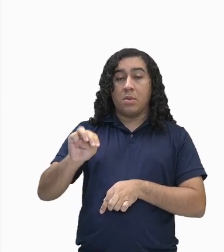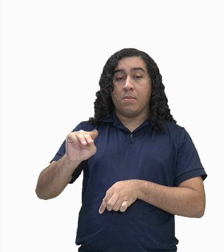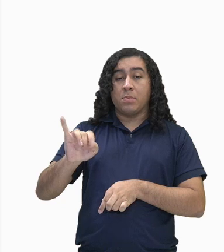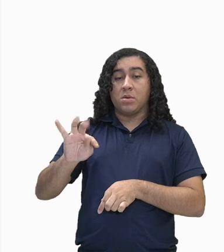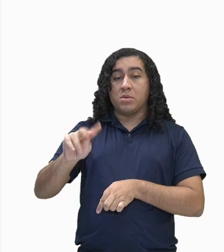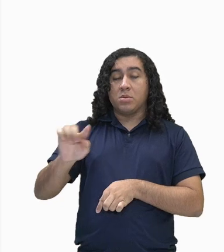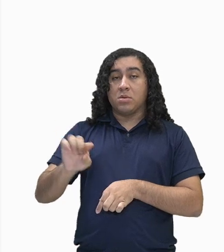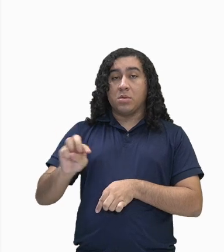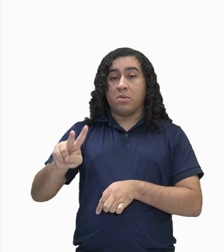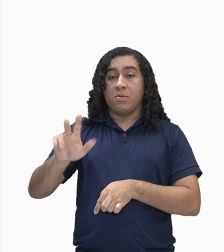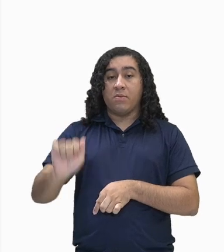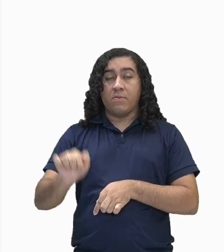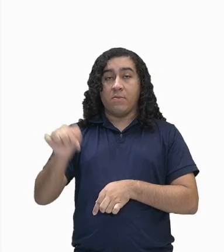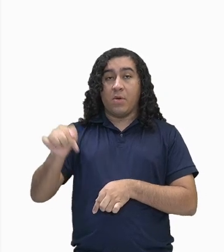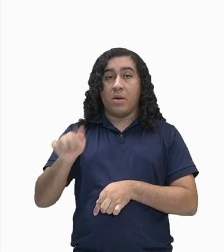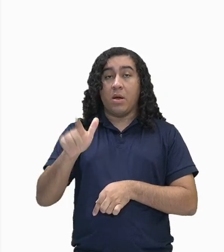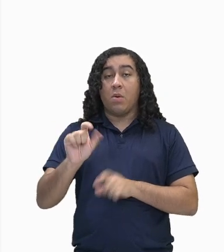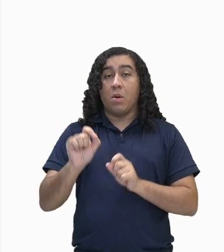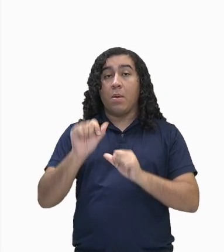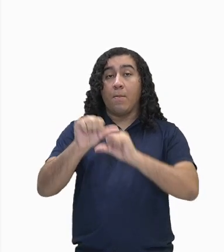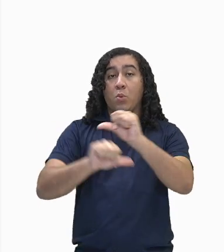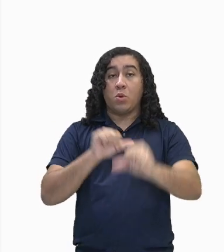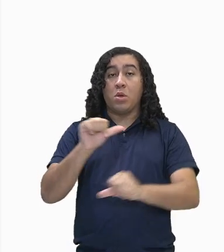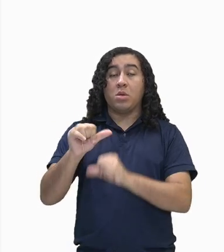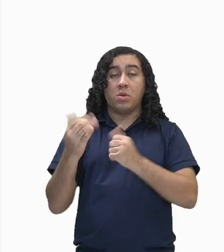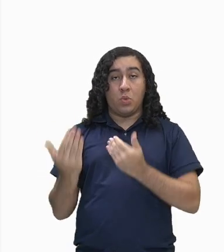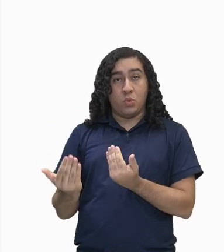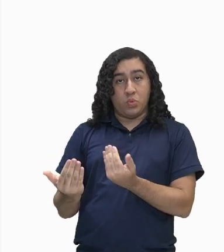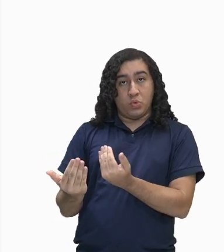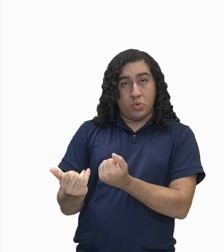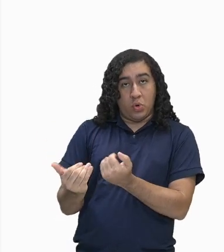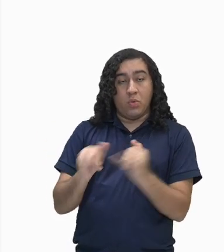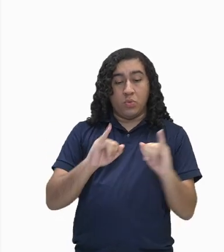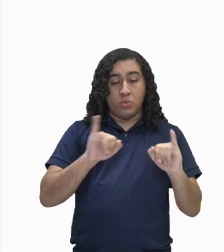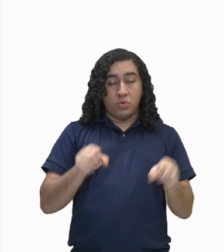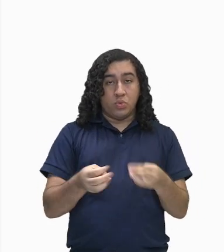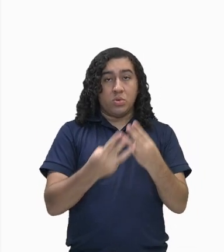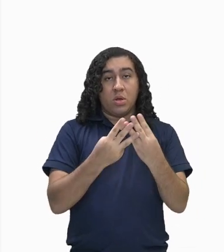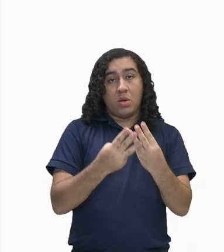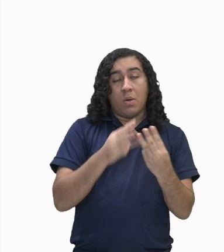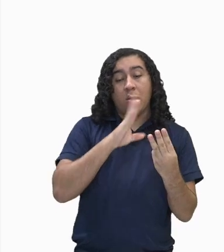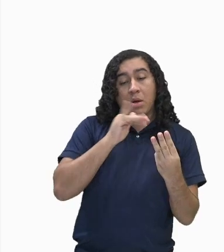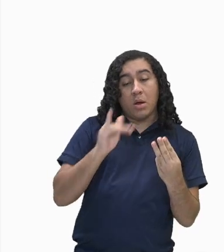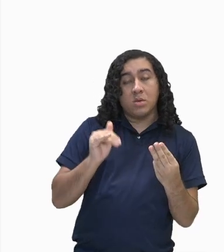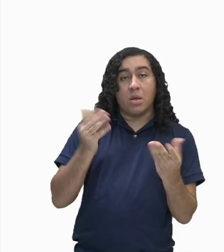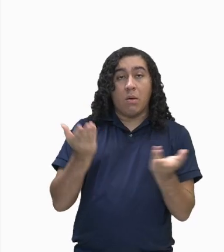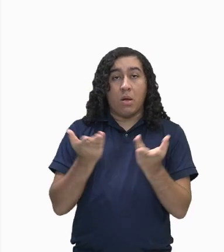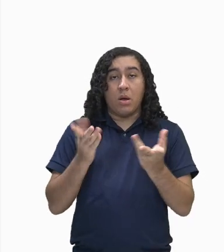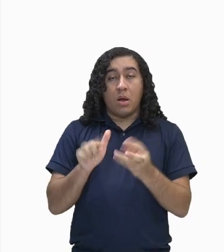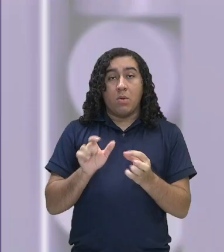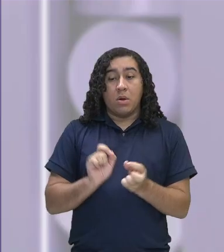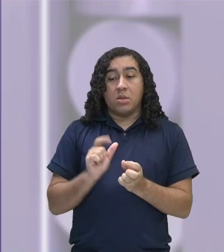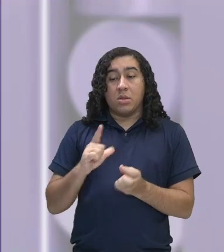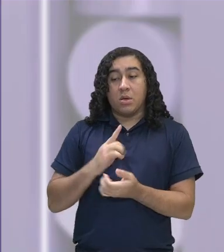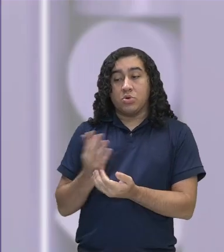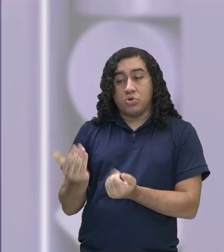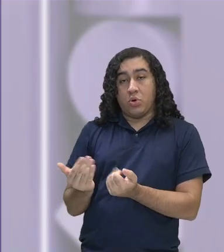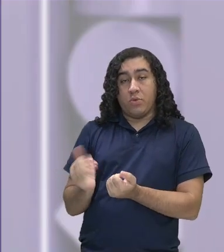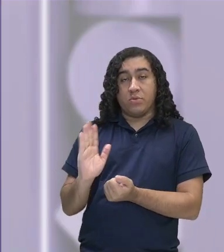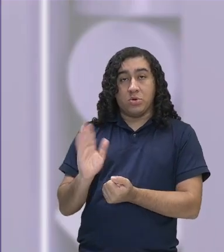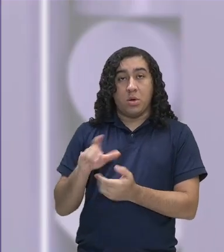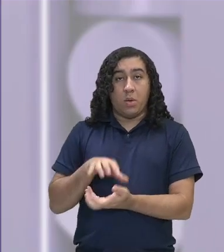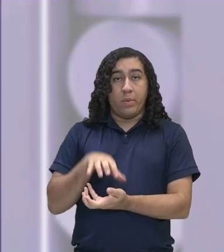essa mudança no judaísmo quando o jovem judeu deixa de ser criança e passa pela adolescência e